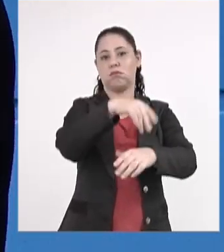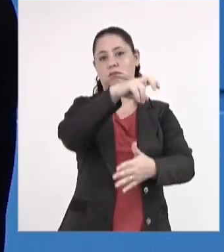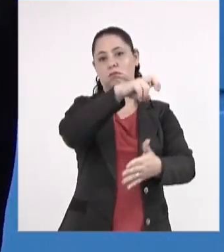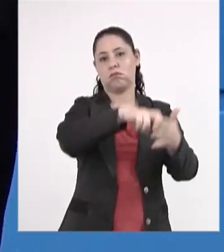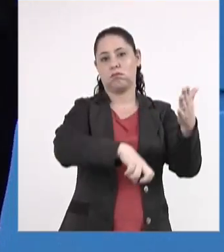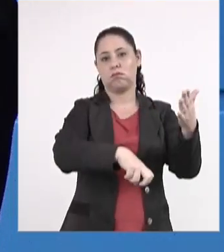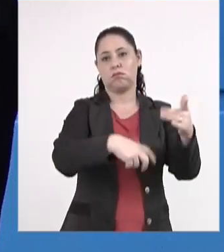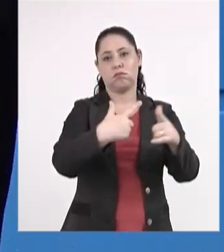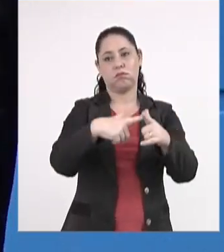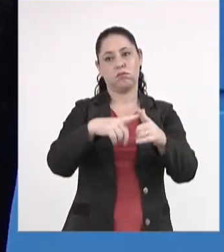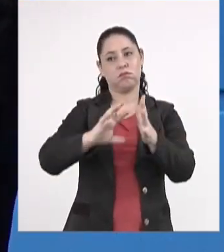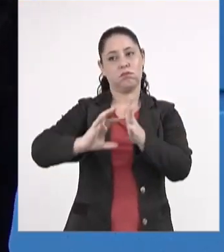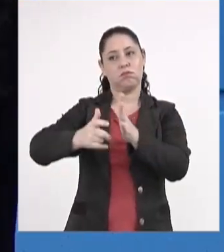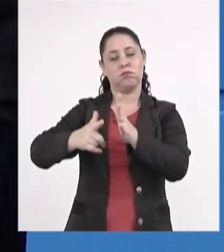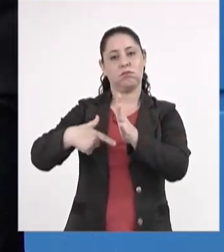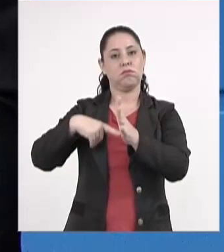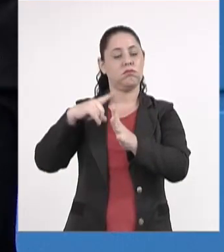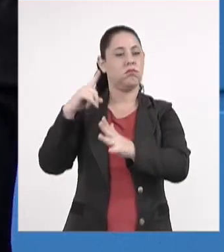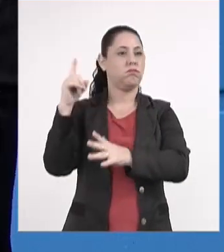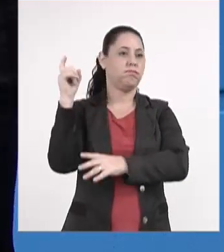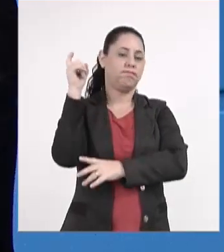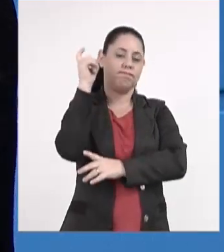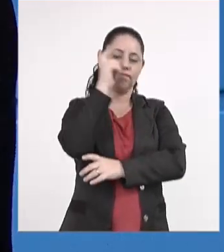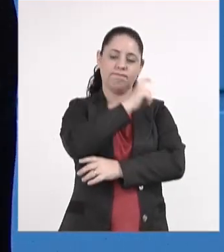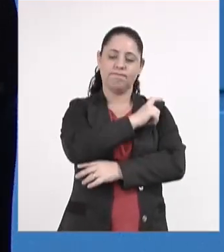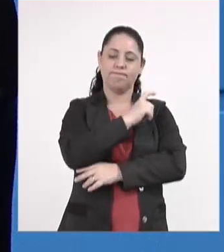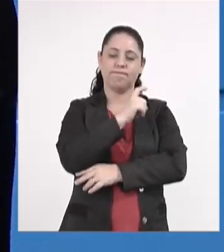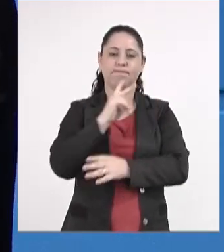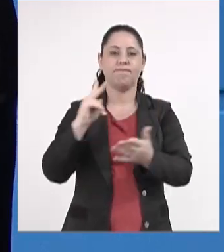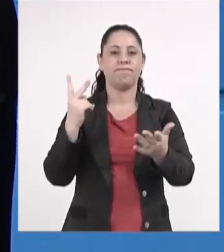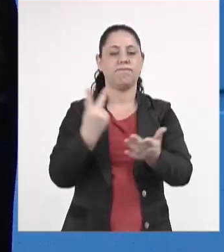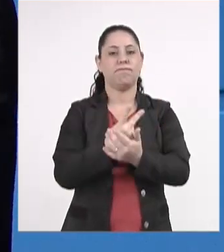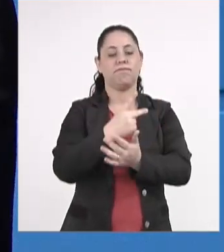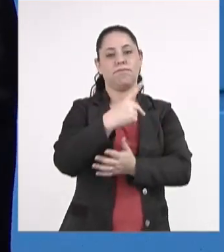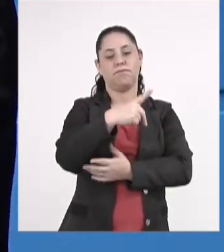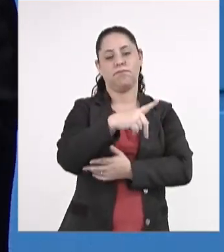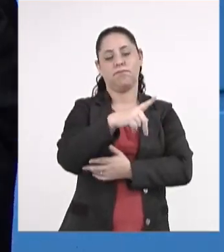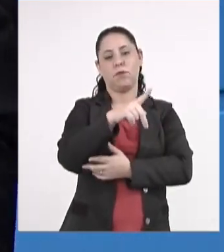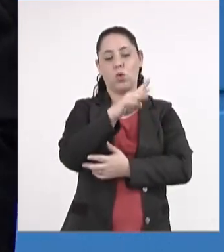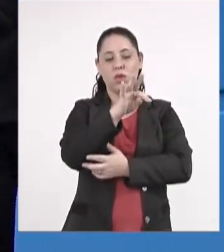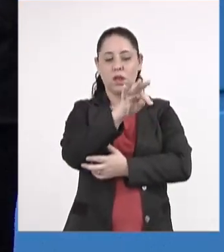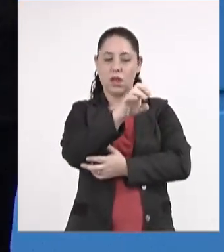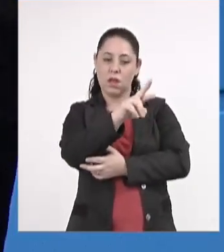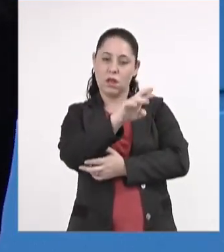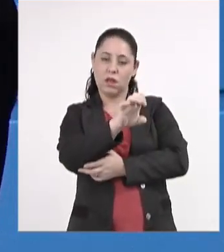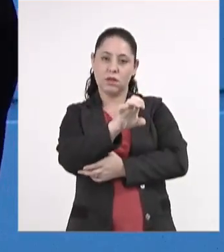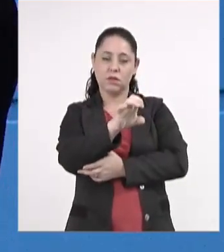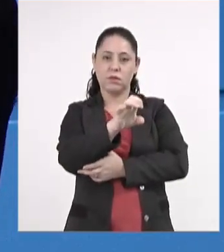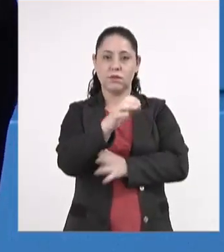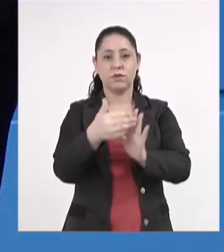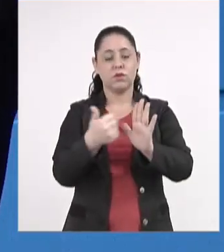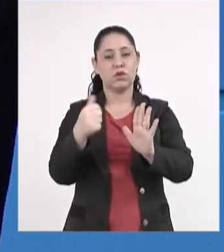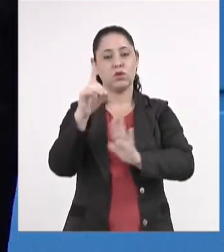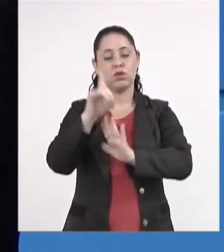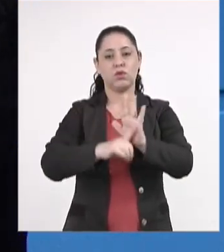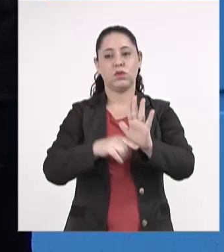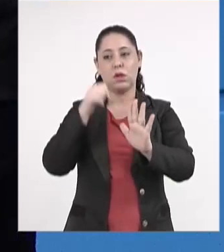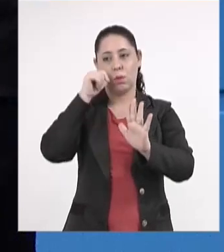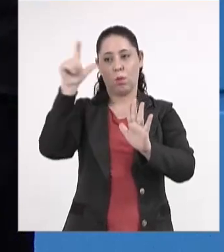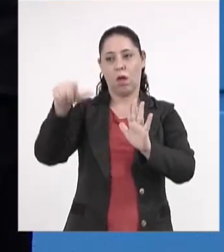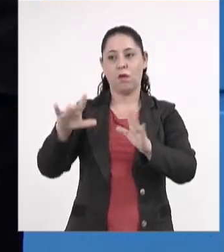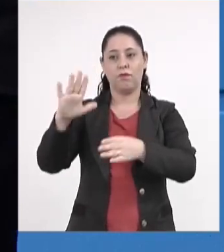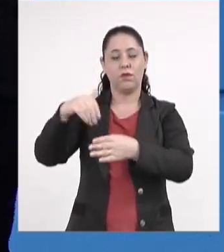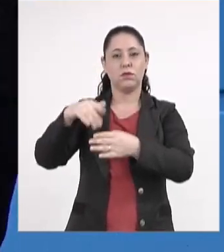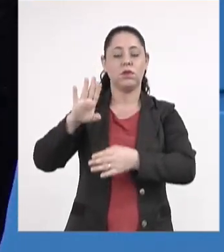pela sua candidatura é um absurdo do que faz o tre de Mato Grosso do Sul tá tirando o direito das mulheres virem disputar outra eleição